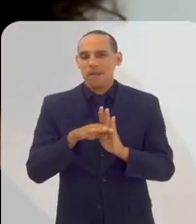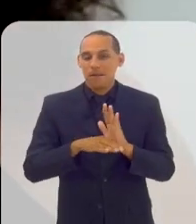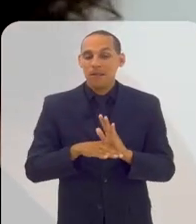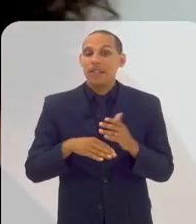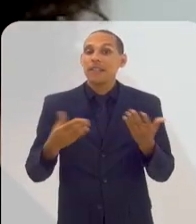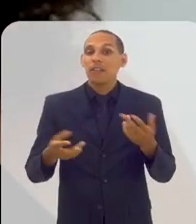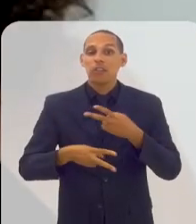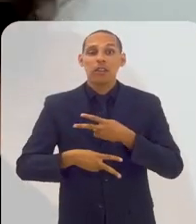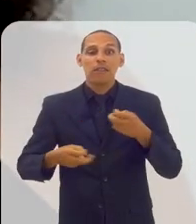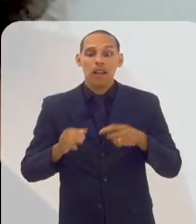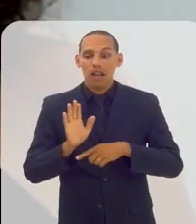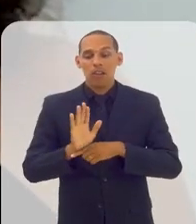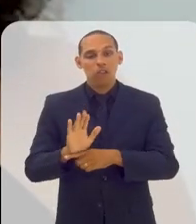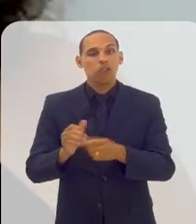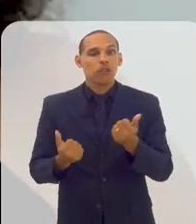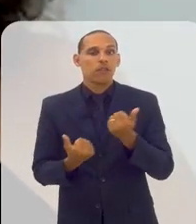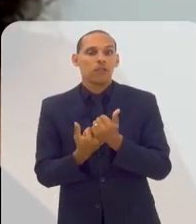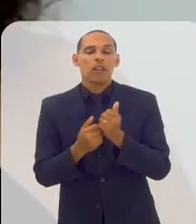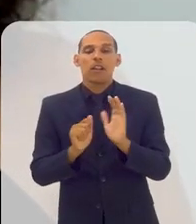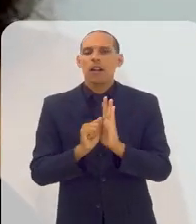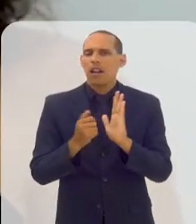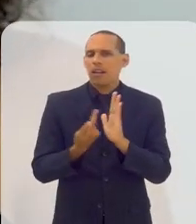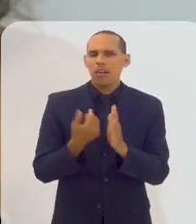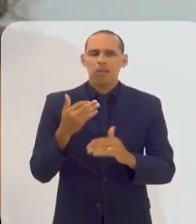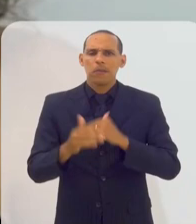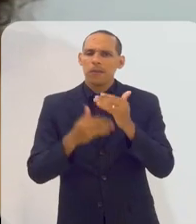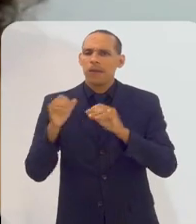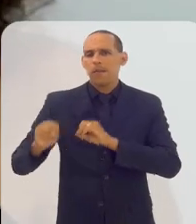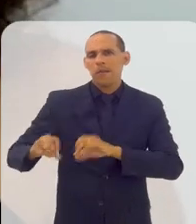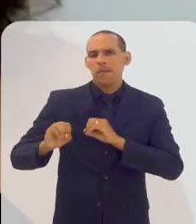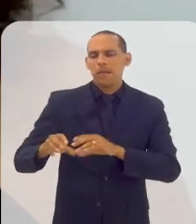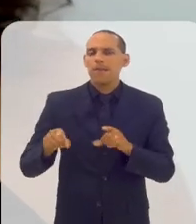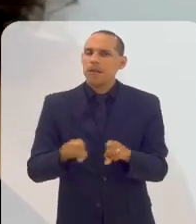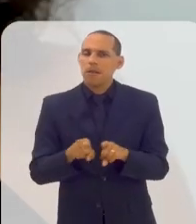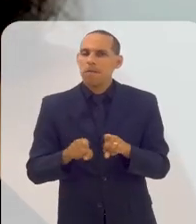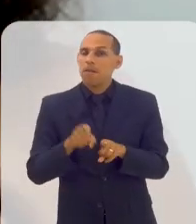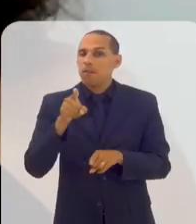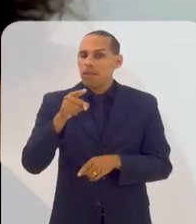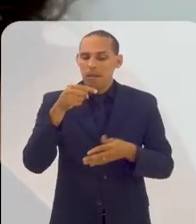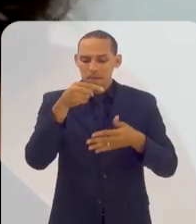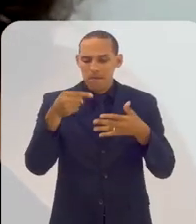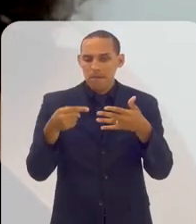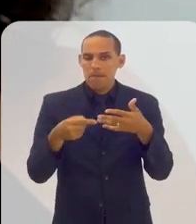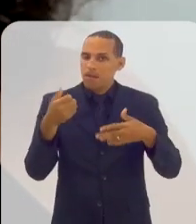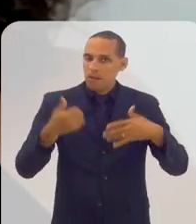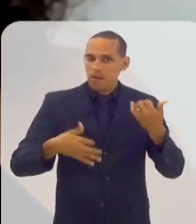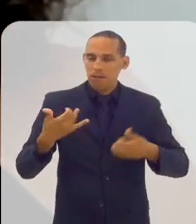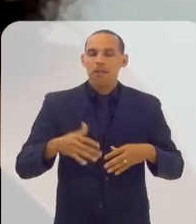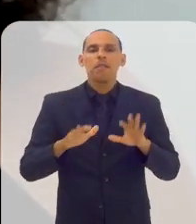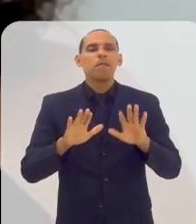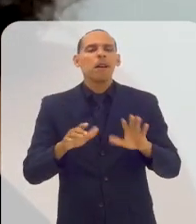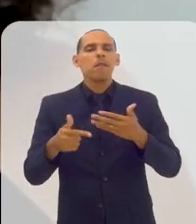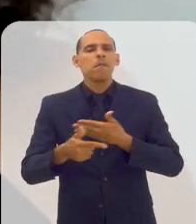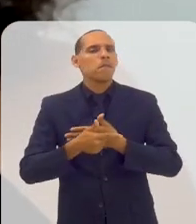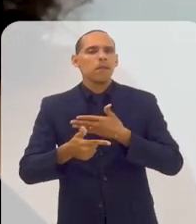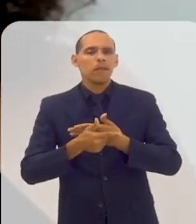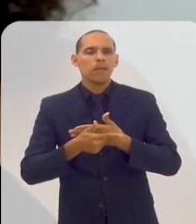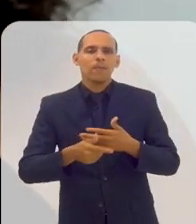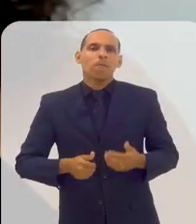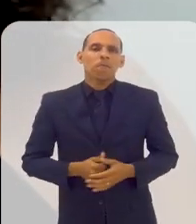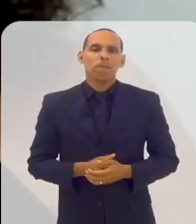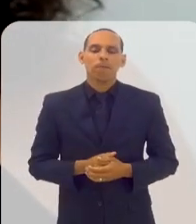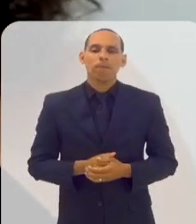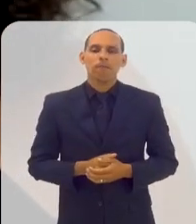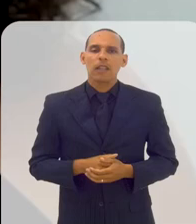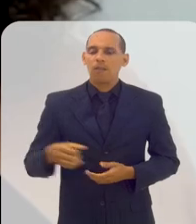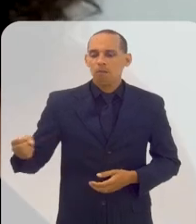olhando especificamente contribuir para agenda do desenvolvimento e da educação o senhor citou alguns pontos mas também esse papel